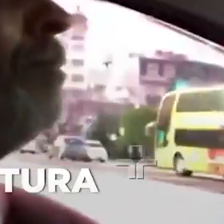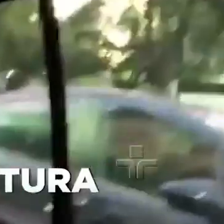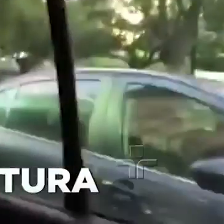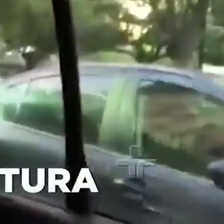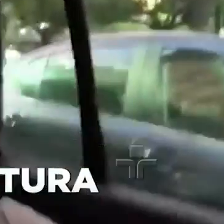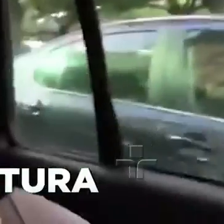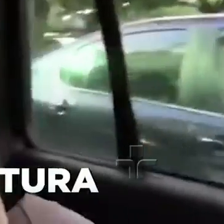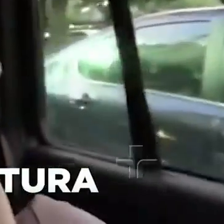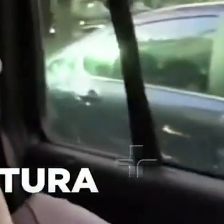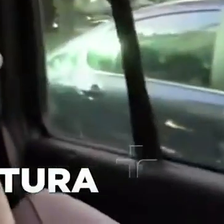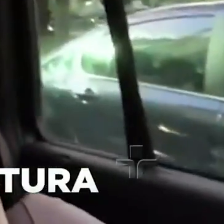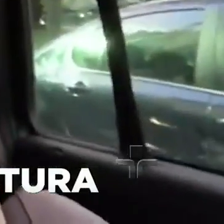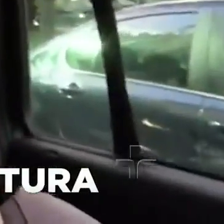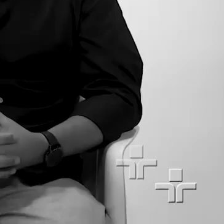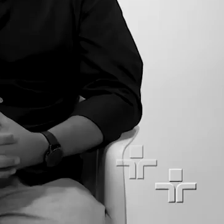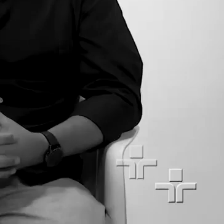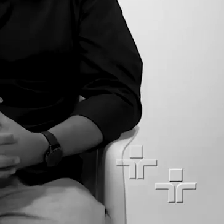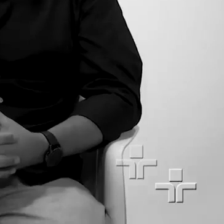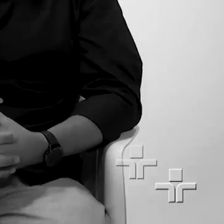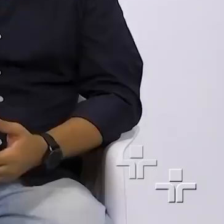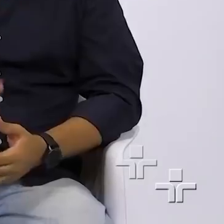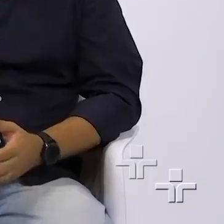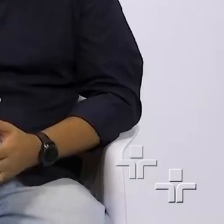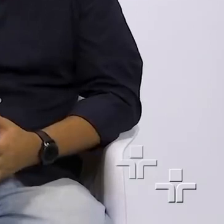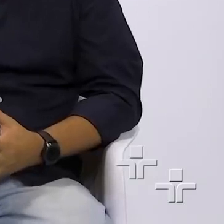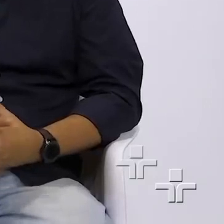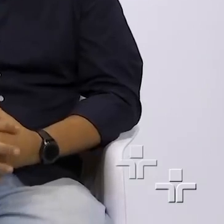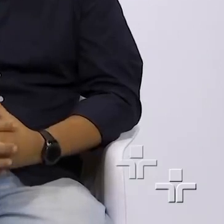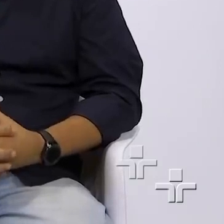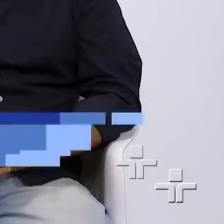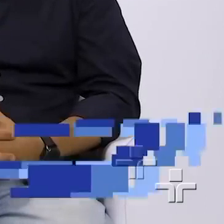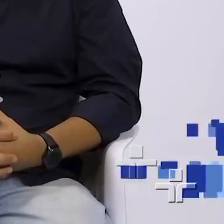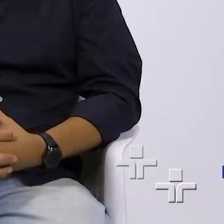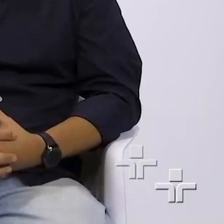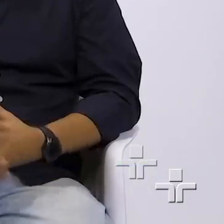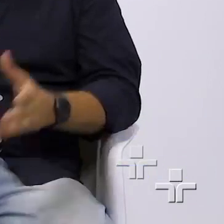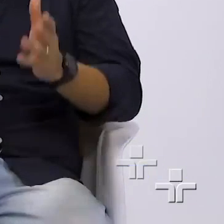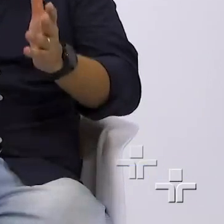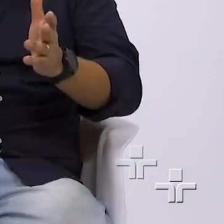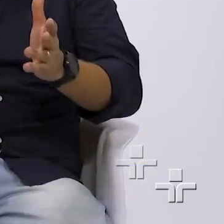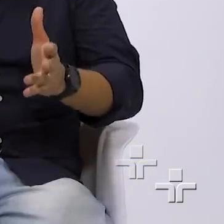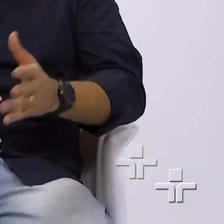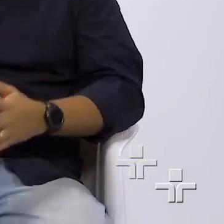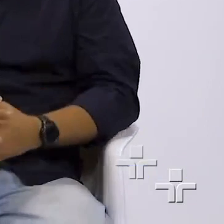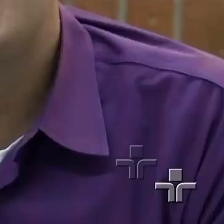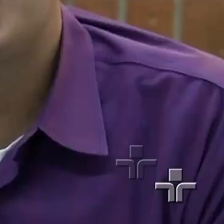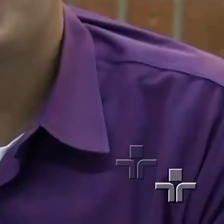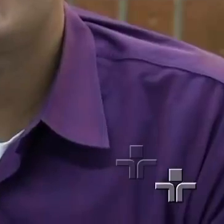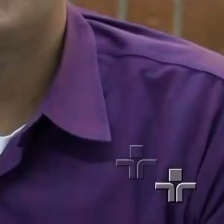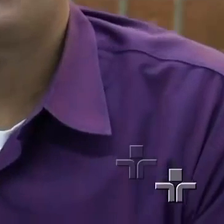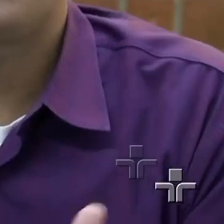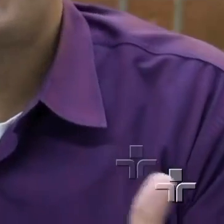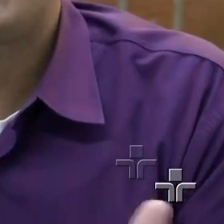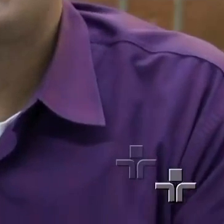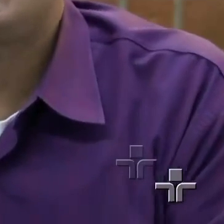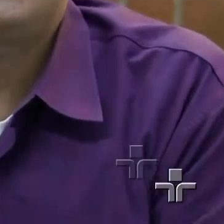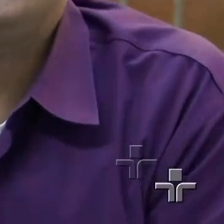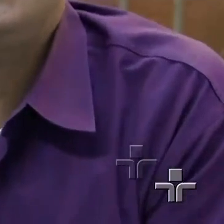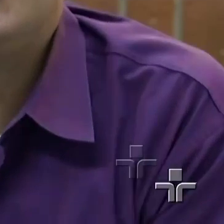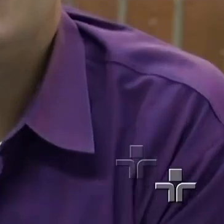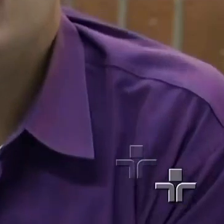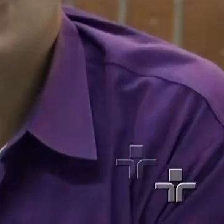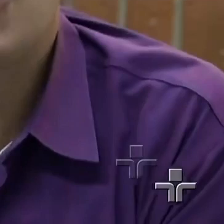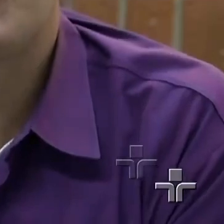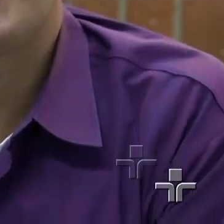Tudo bem. Tudo bem, vamos lá. Olá pessoal, eu sou o João Faria e eu vim aqui para avisar que está começando agora o Marcas